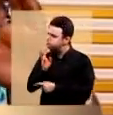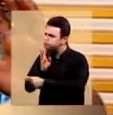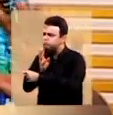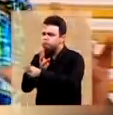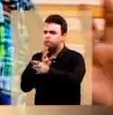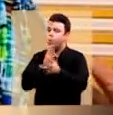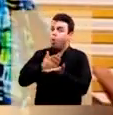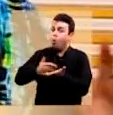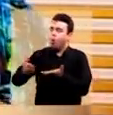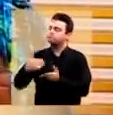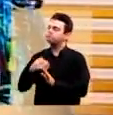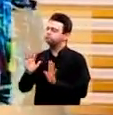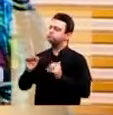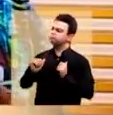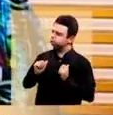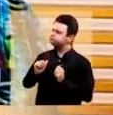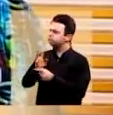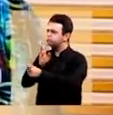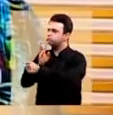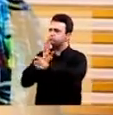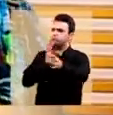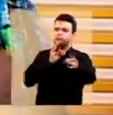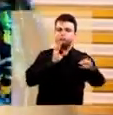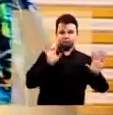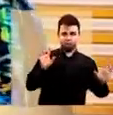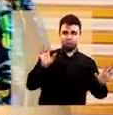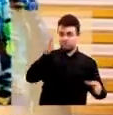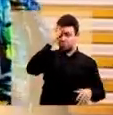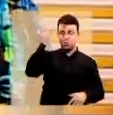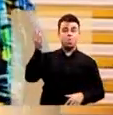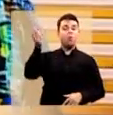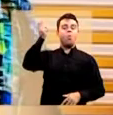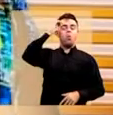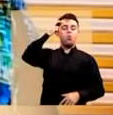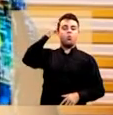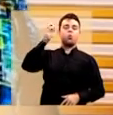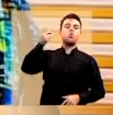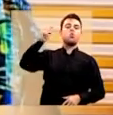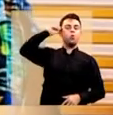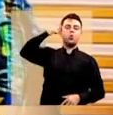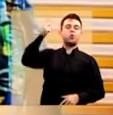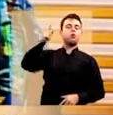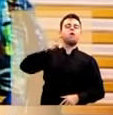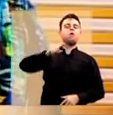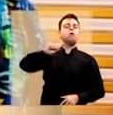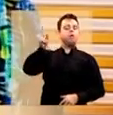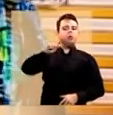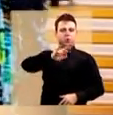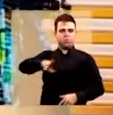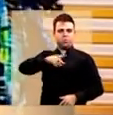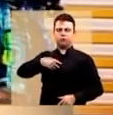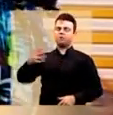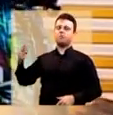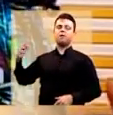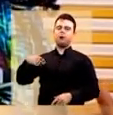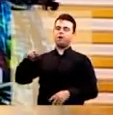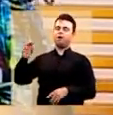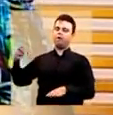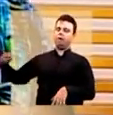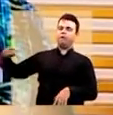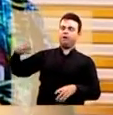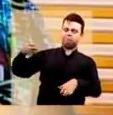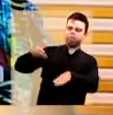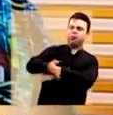estão no lugar ainda. Pessoas que não fazem parte da nossa cultura, literalmente atravessam o samba. Isso é uma ofensa,